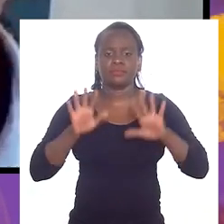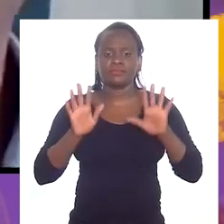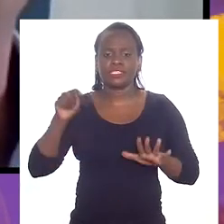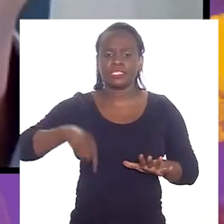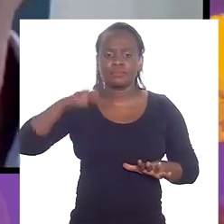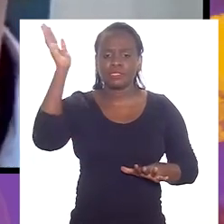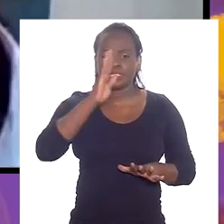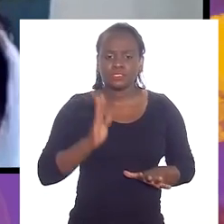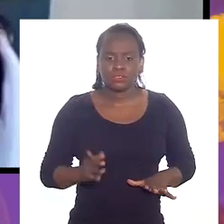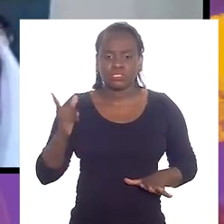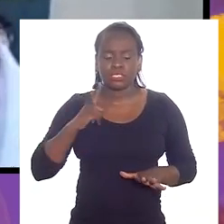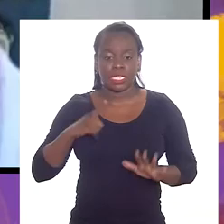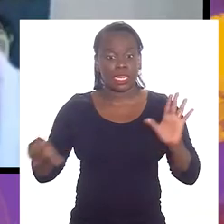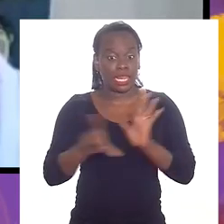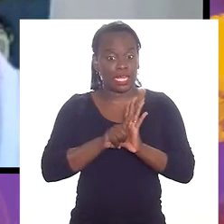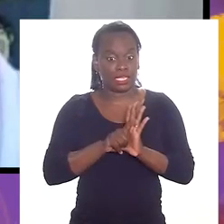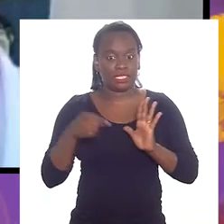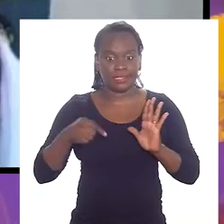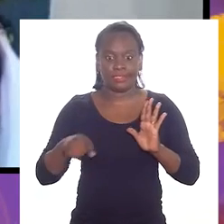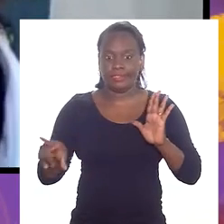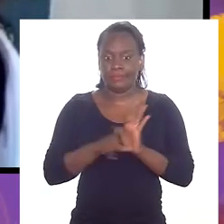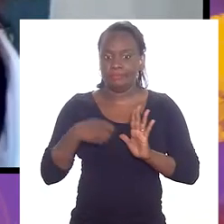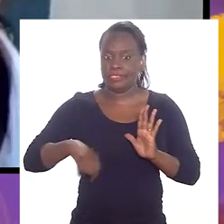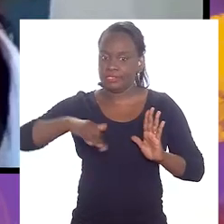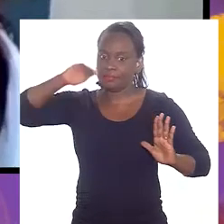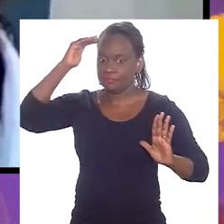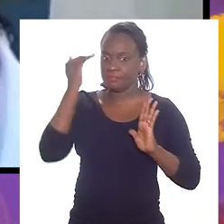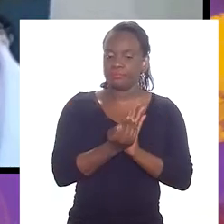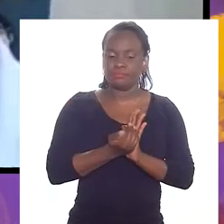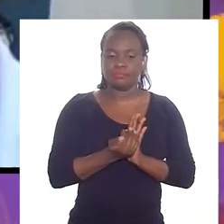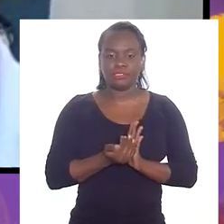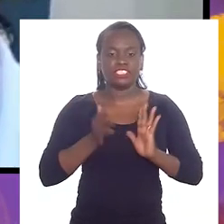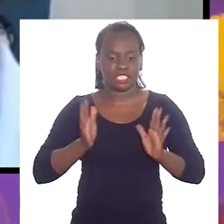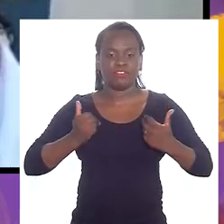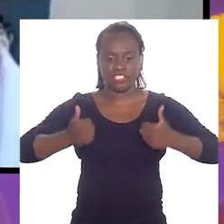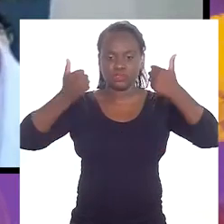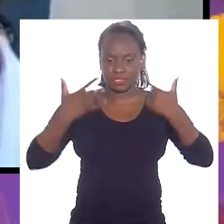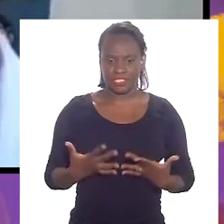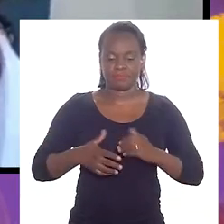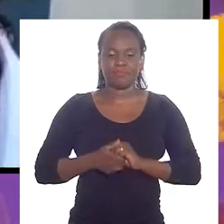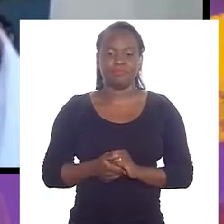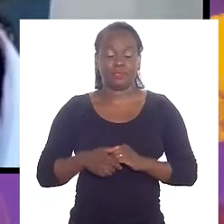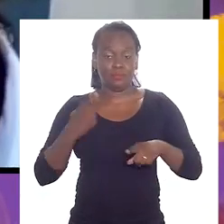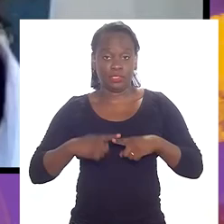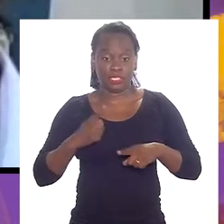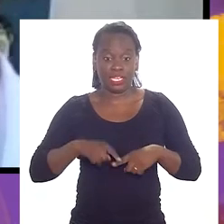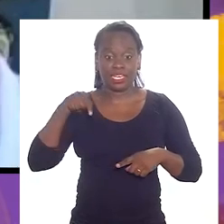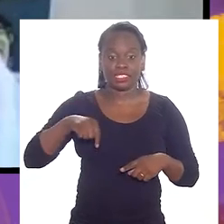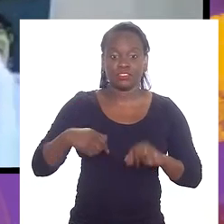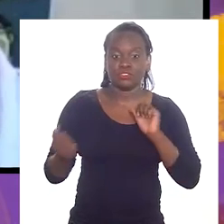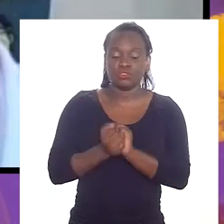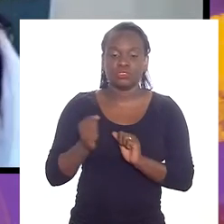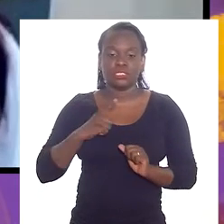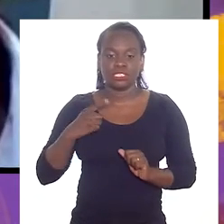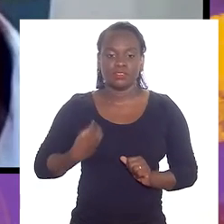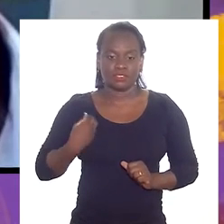mas aqui no Brasil temos uma lei e essa lei em que ser respeitada já vamos tratar desta lei porque com a